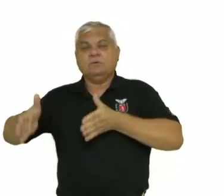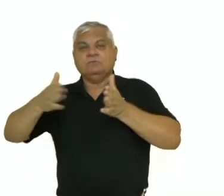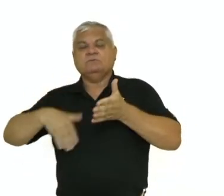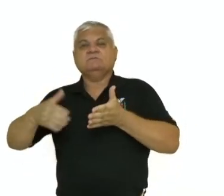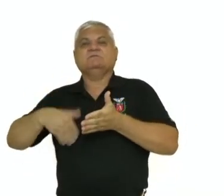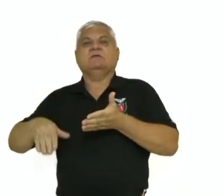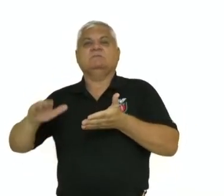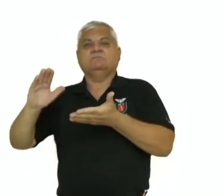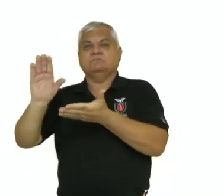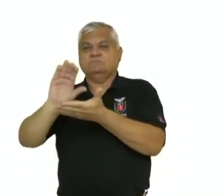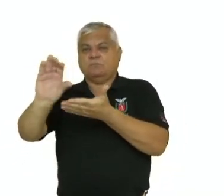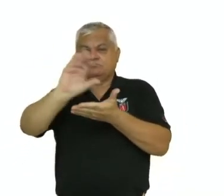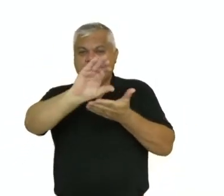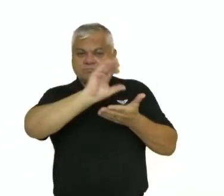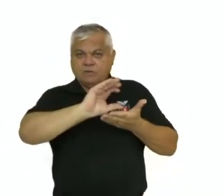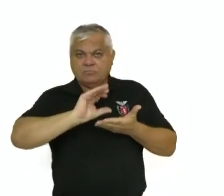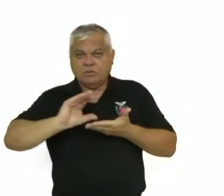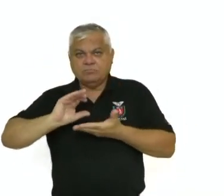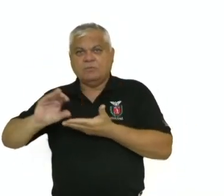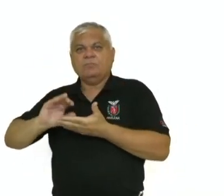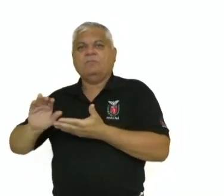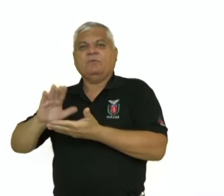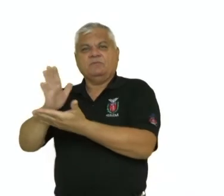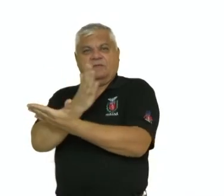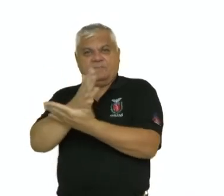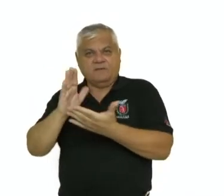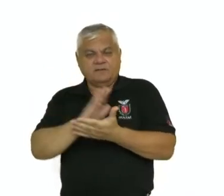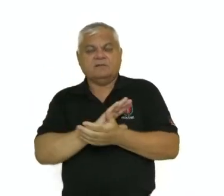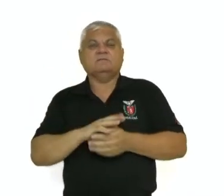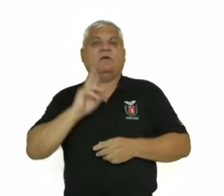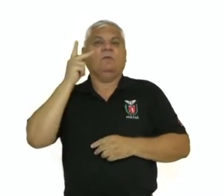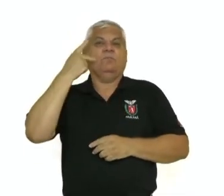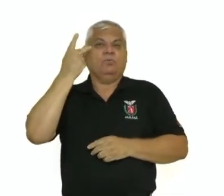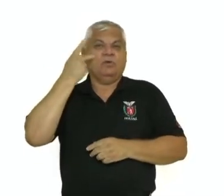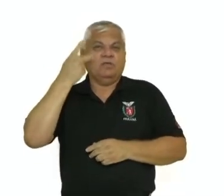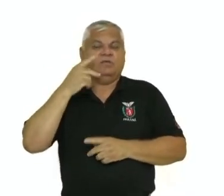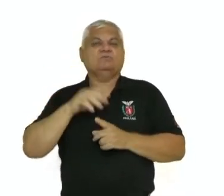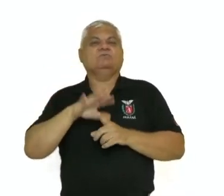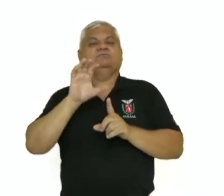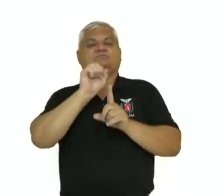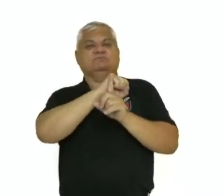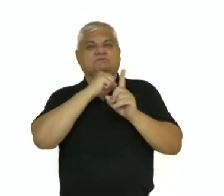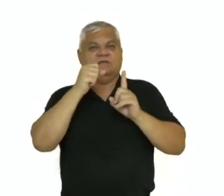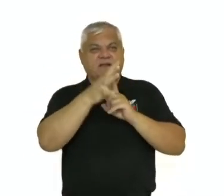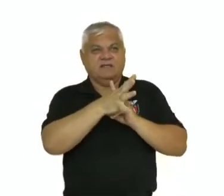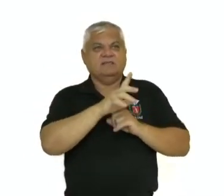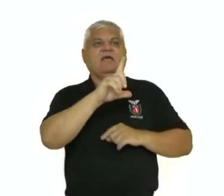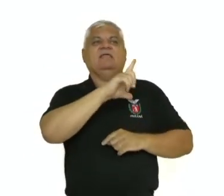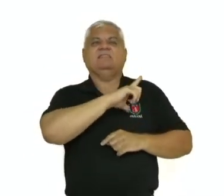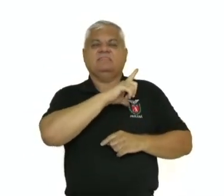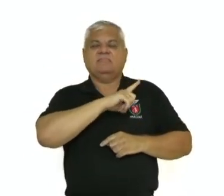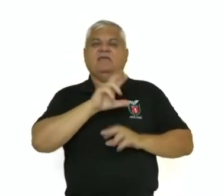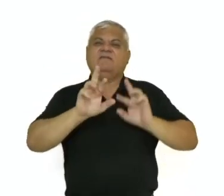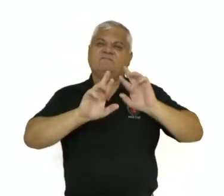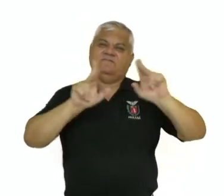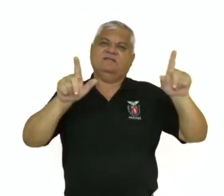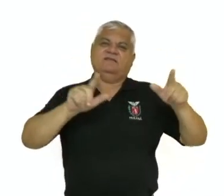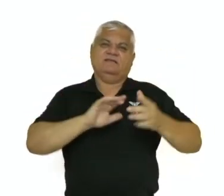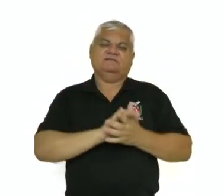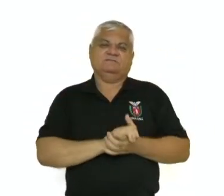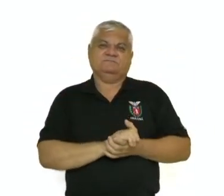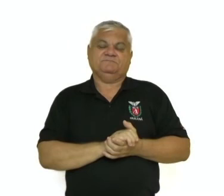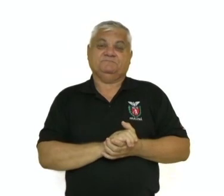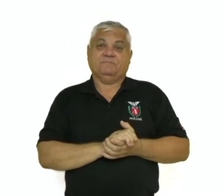dividida igualmente entre todos. Sobre o sistema político socialista: pode coexistir com diferentes sistemas políticos,